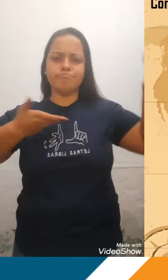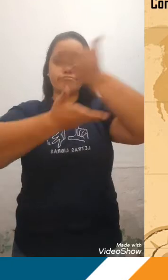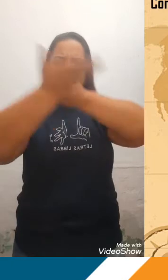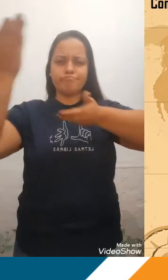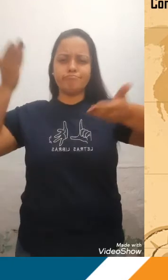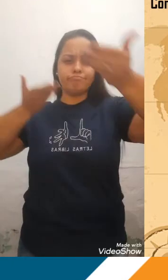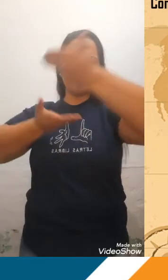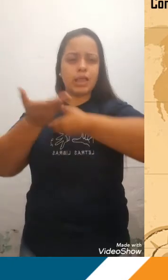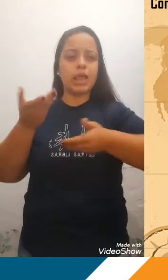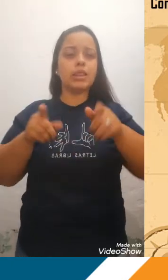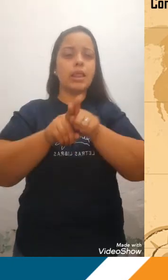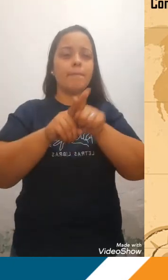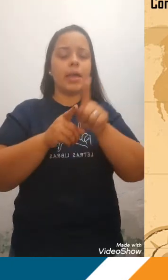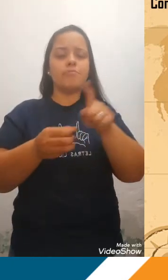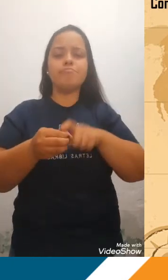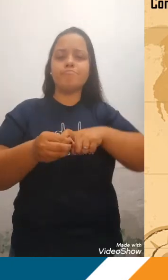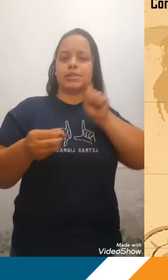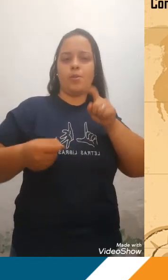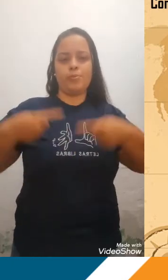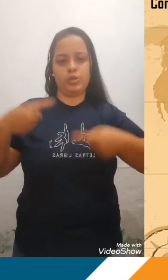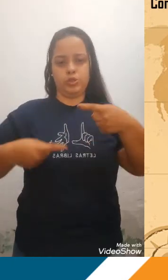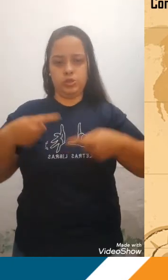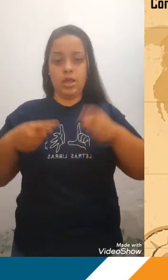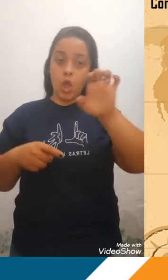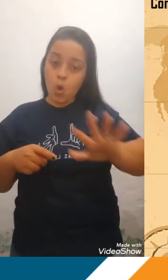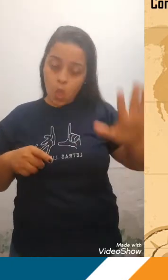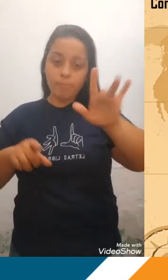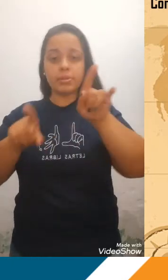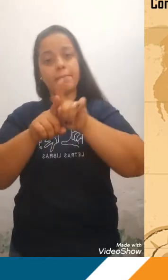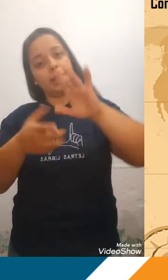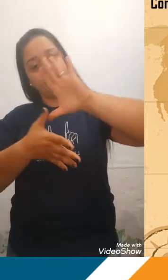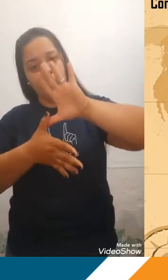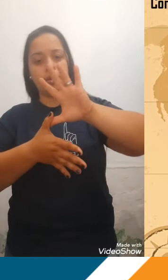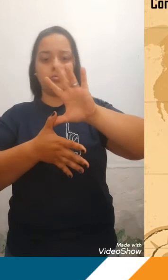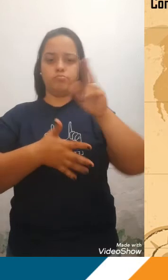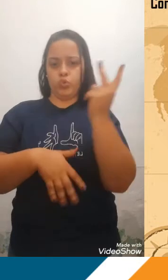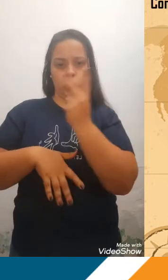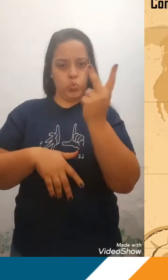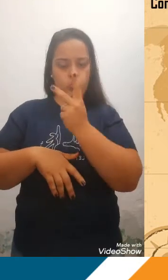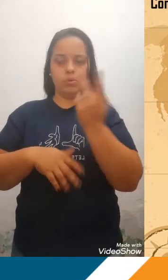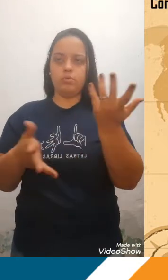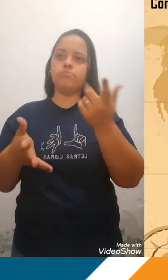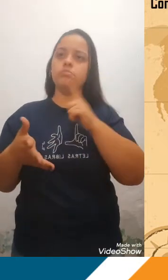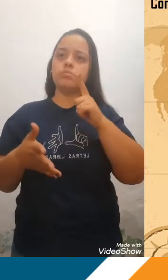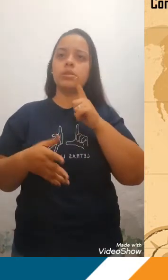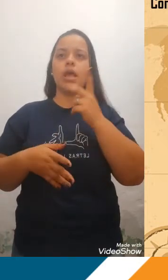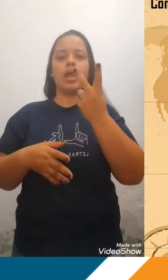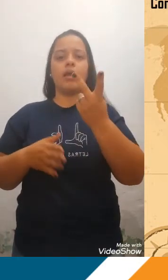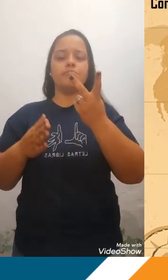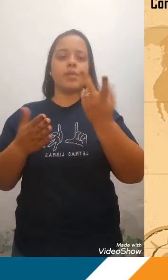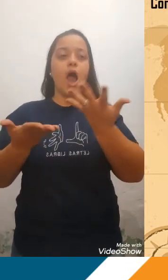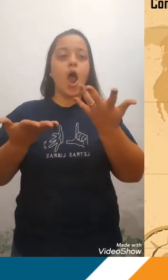republicanas, assim como de emancipação política, tanto na Europa quanto nas Américas. O eixo que vai nos guiar ao